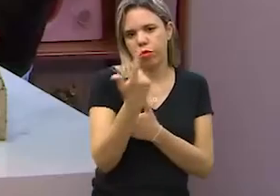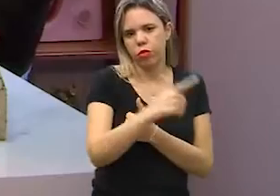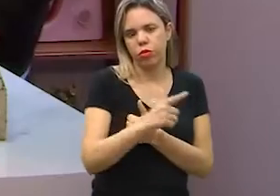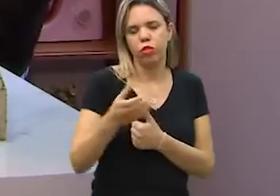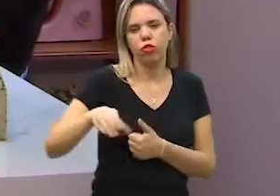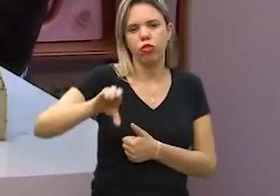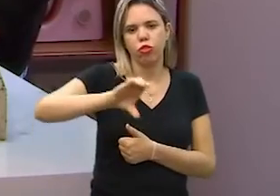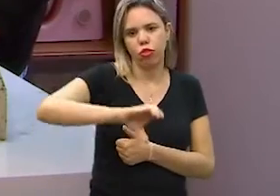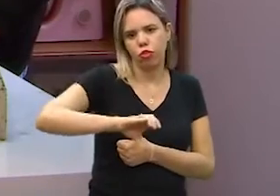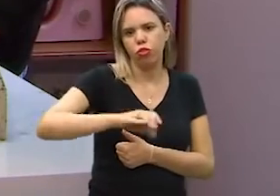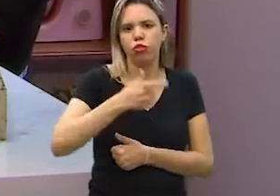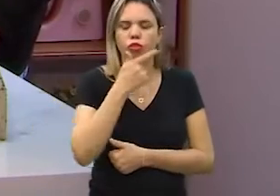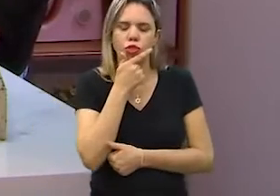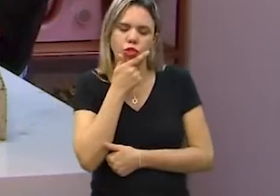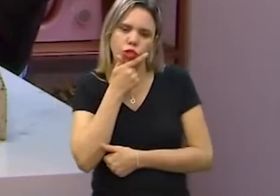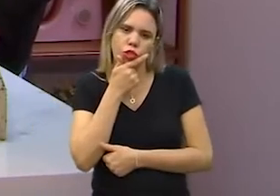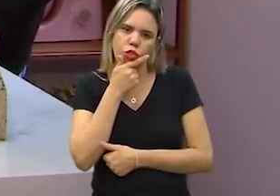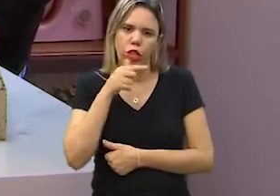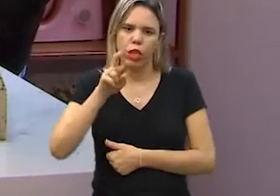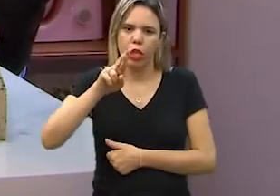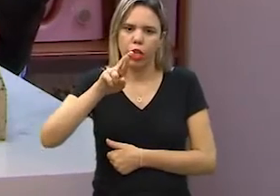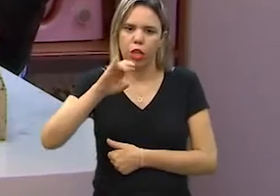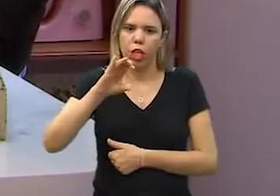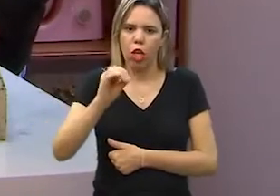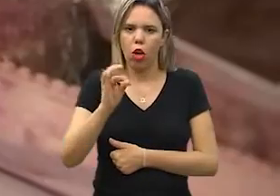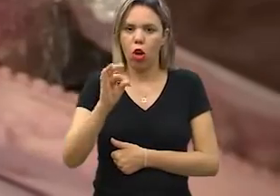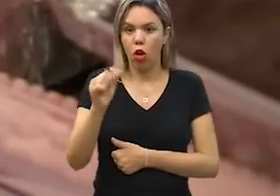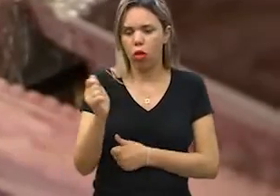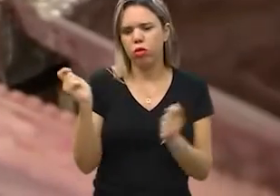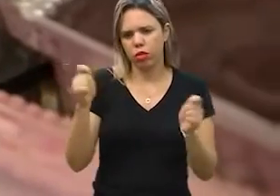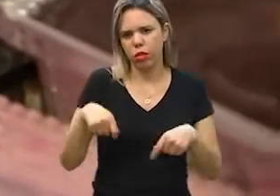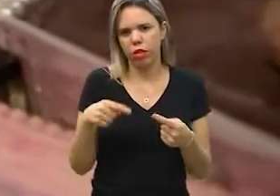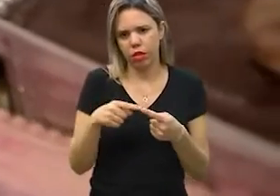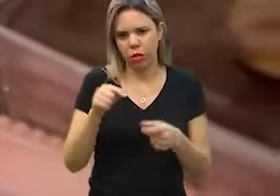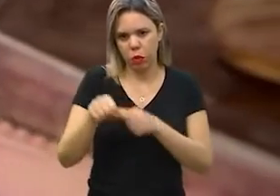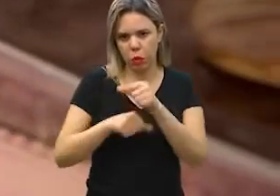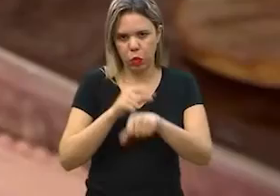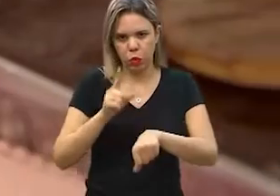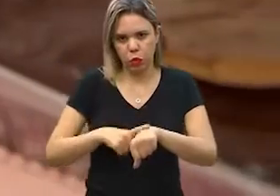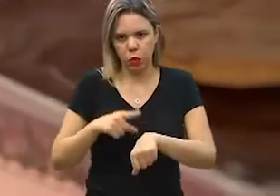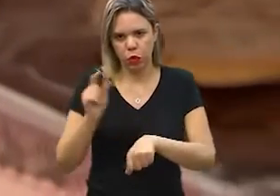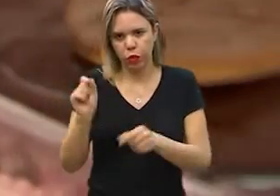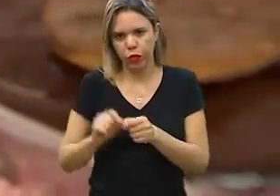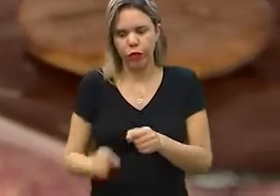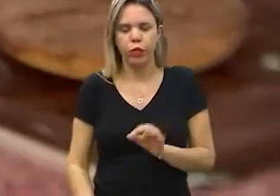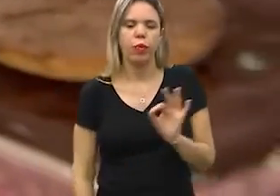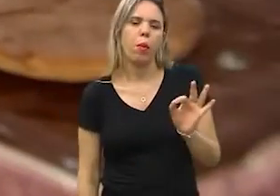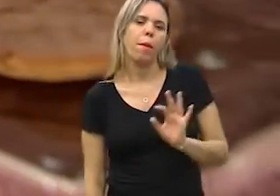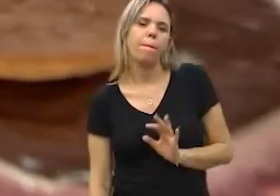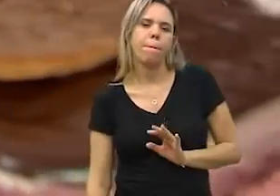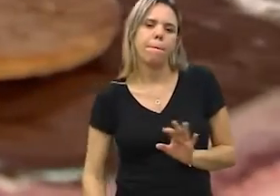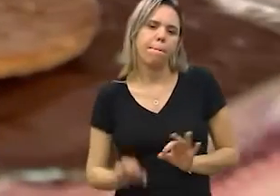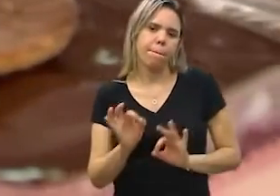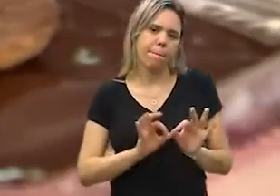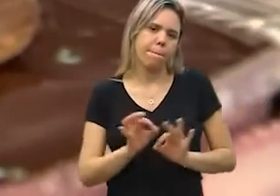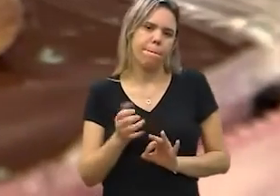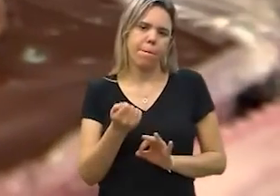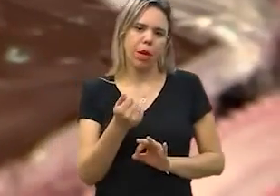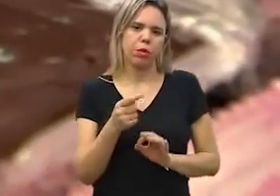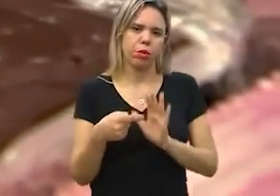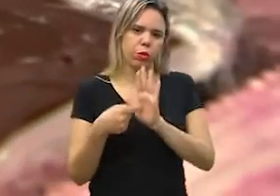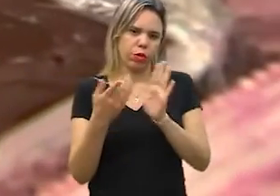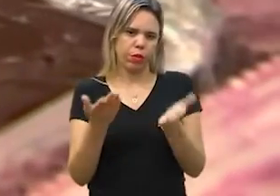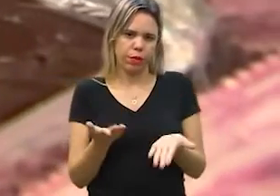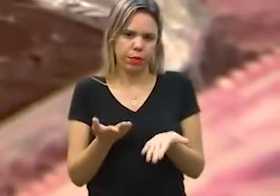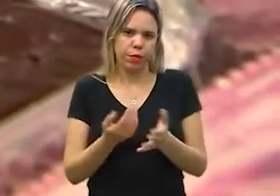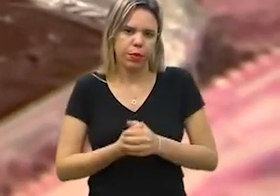por um creme de ricota. Dá certo? Dá certo. E muda na hora do modo de preparo, que daqui a pouquinho a gente vai mostrar